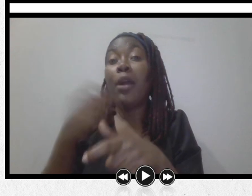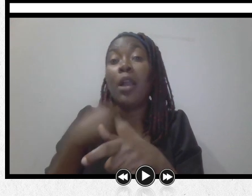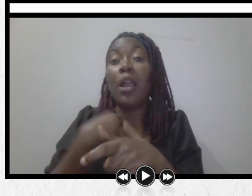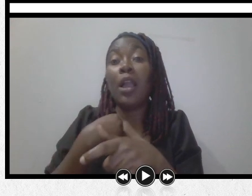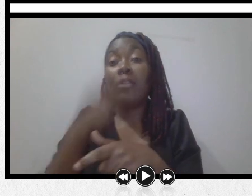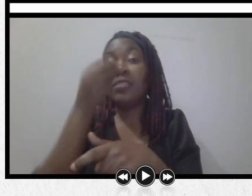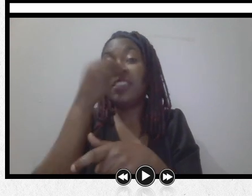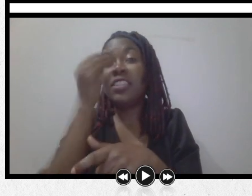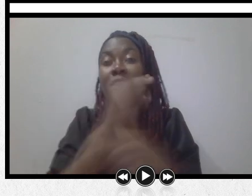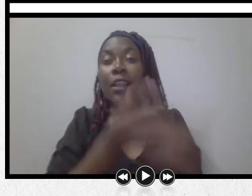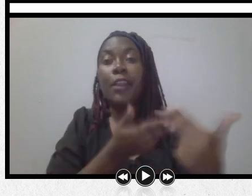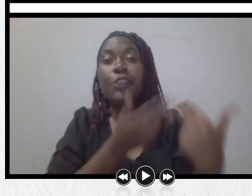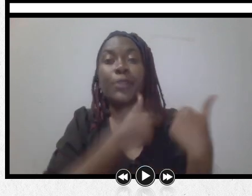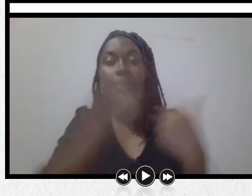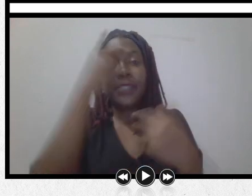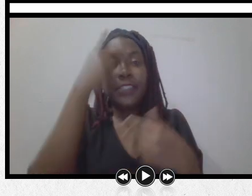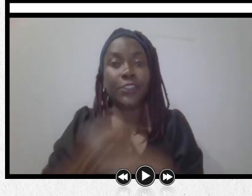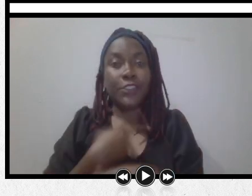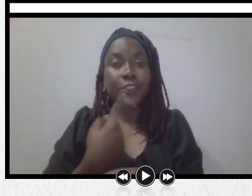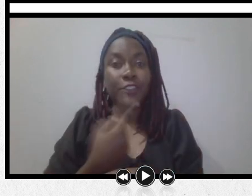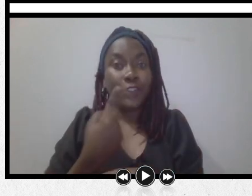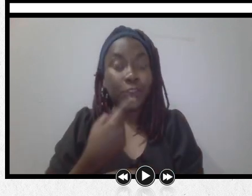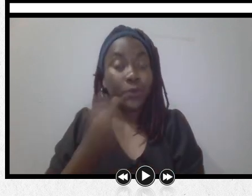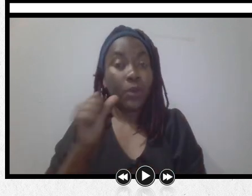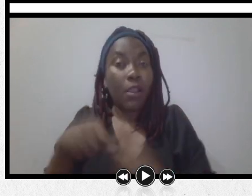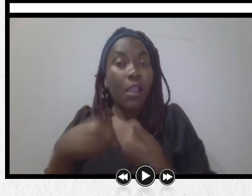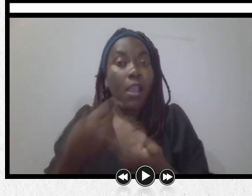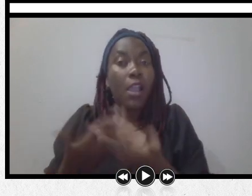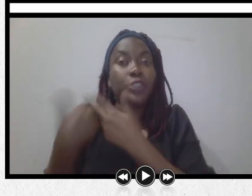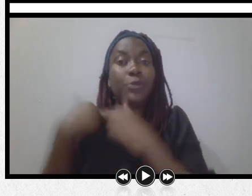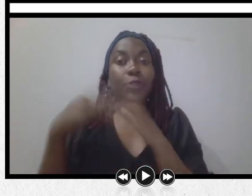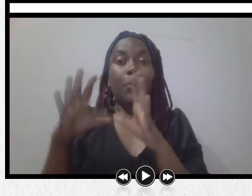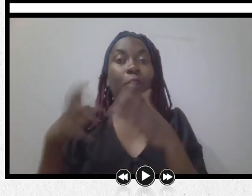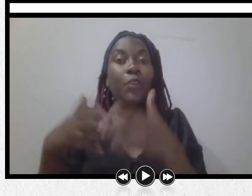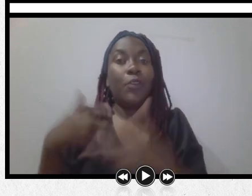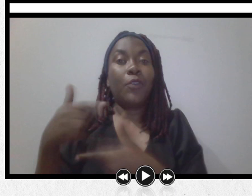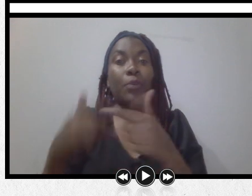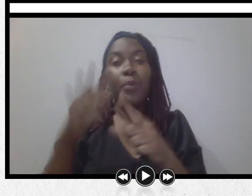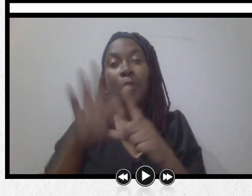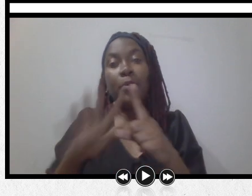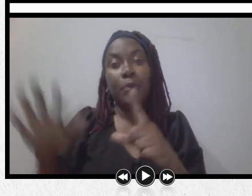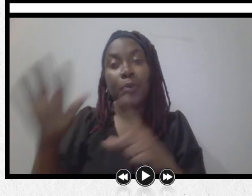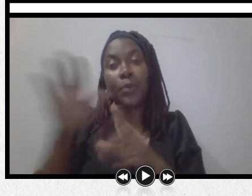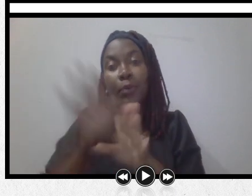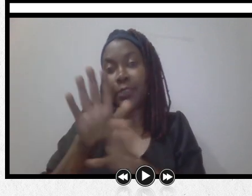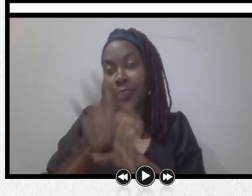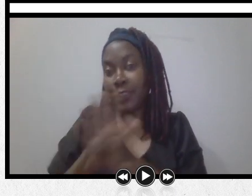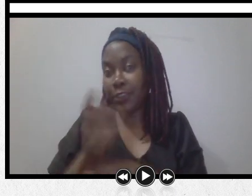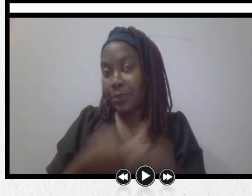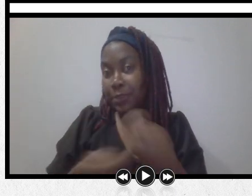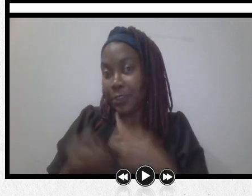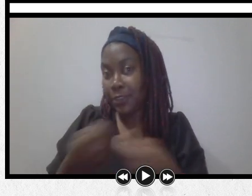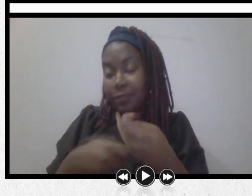uma responsabilidade individual para ser uma responsabilidade coletiva exercida no âmbito ali do Conselho de